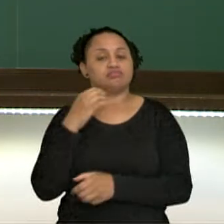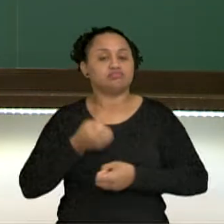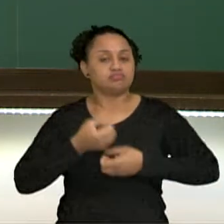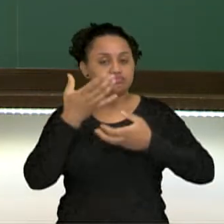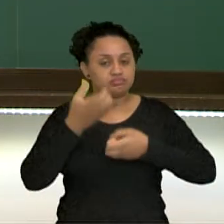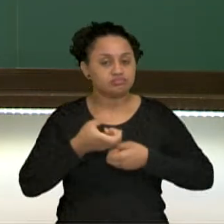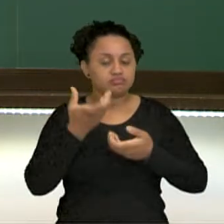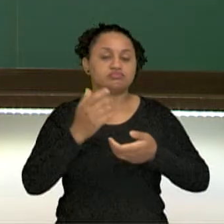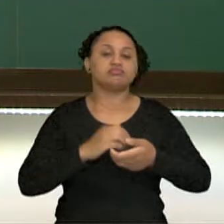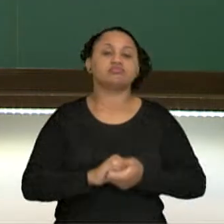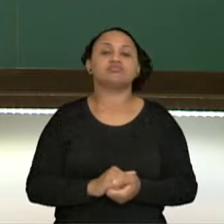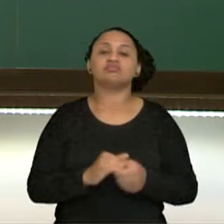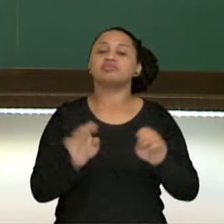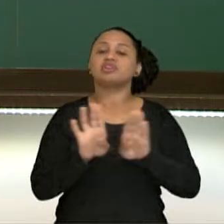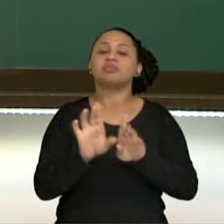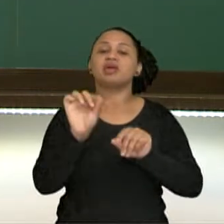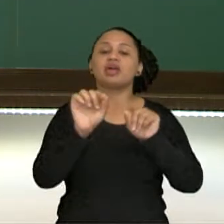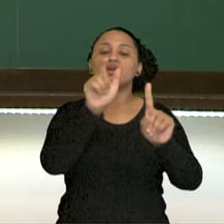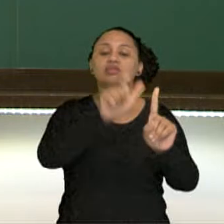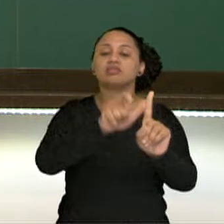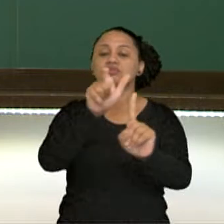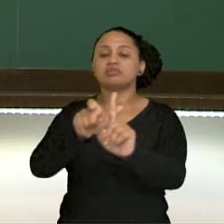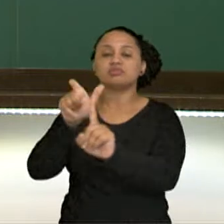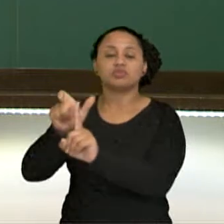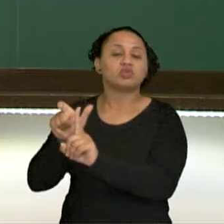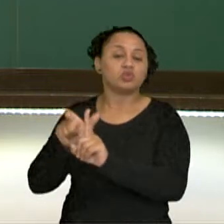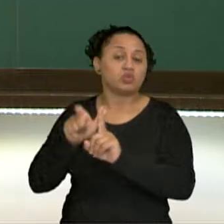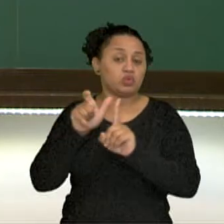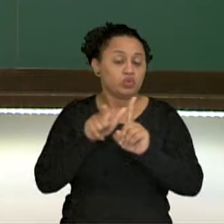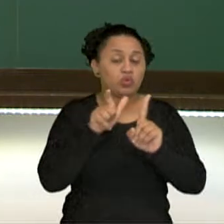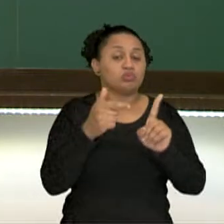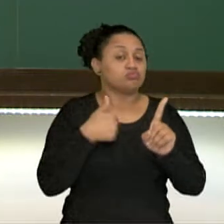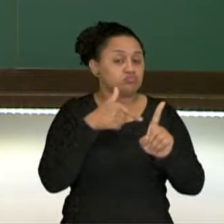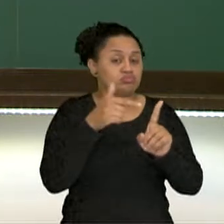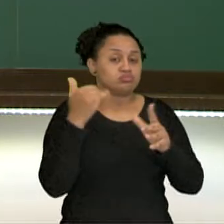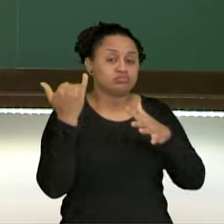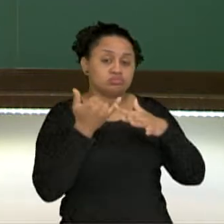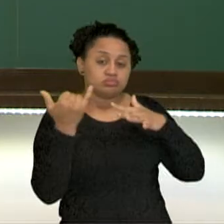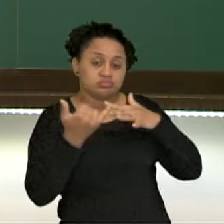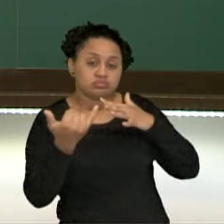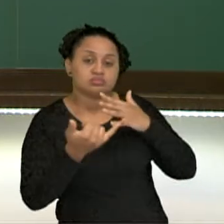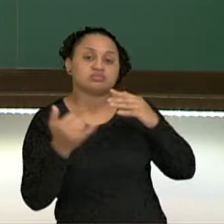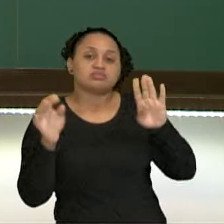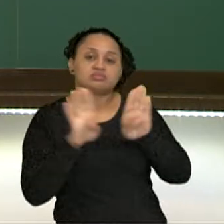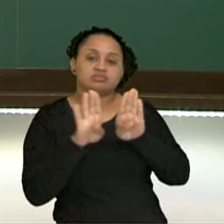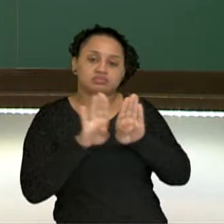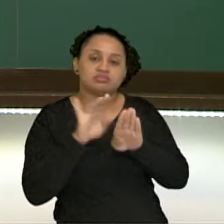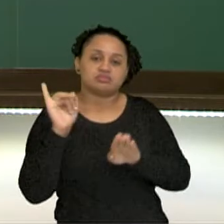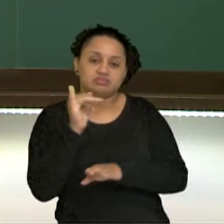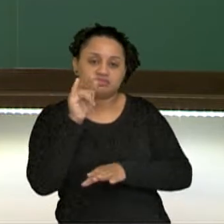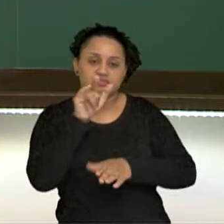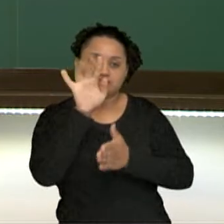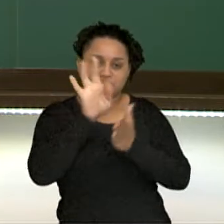depoimento, quais os personagens, as pessoas, né, o enredo, né, que faz parte do depoimento.